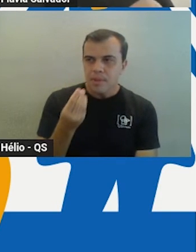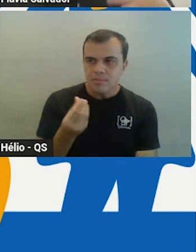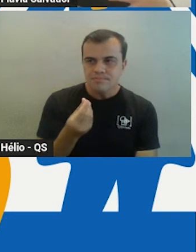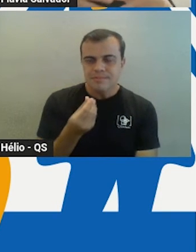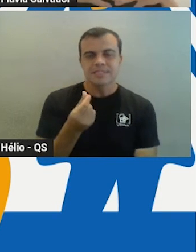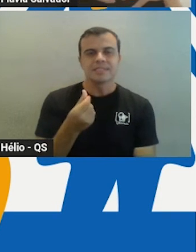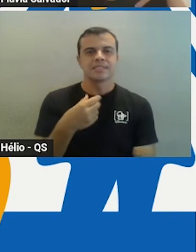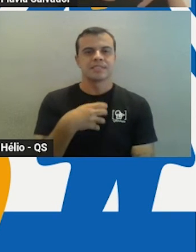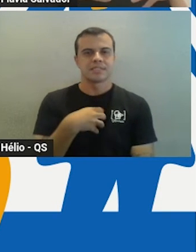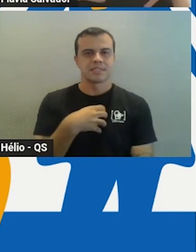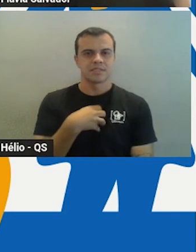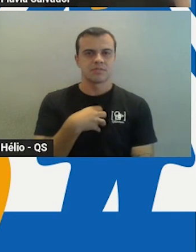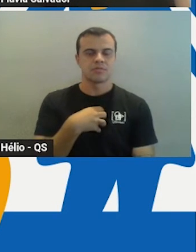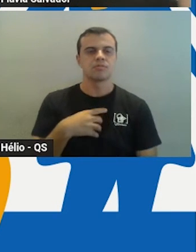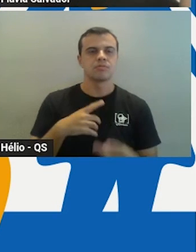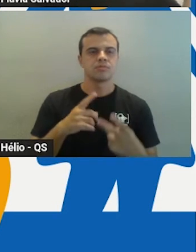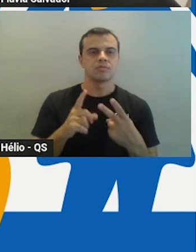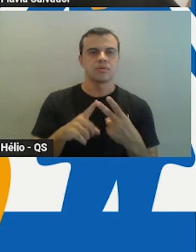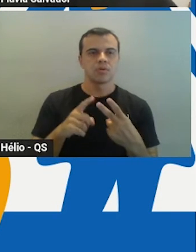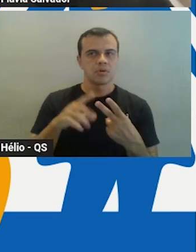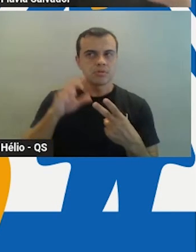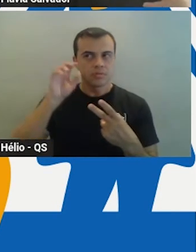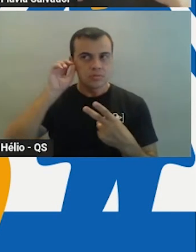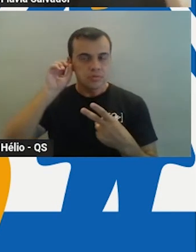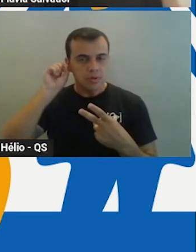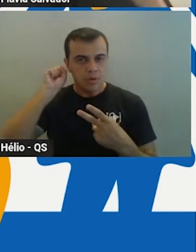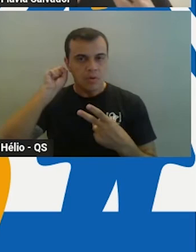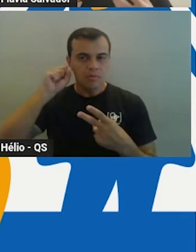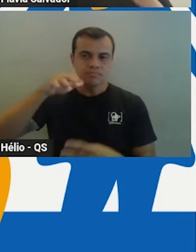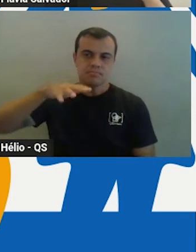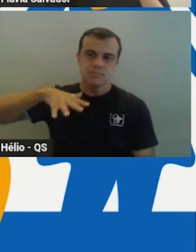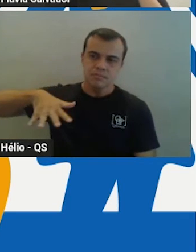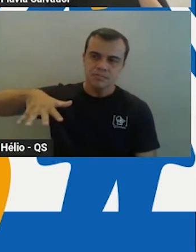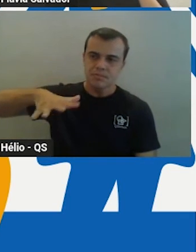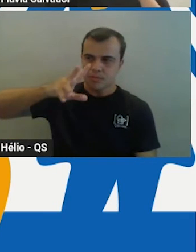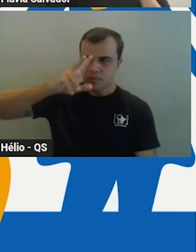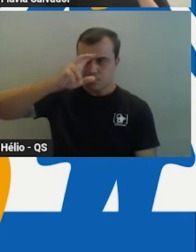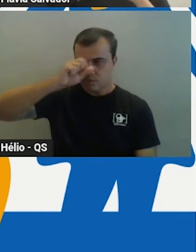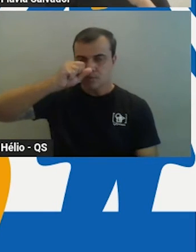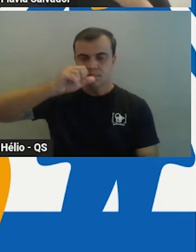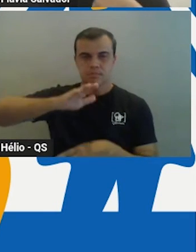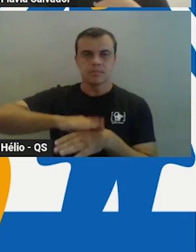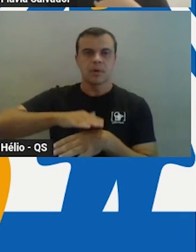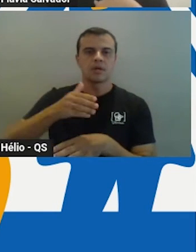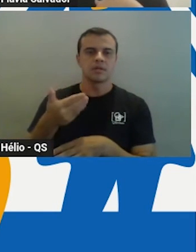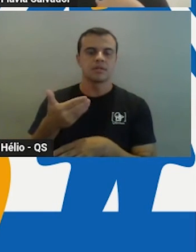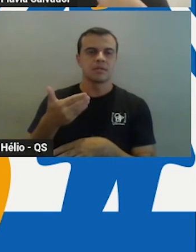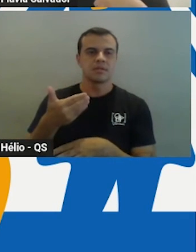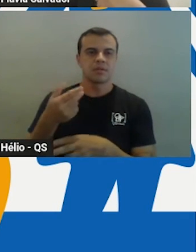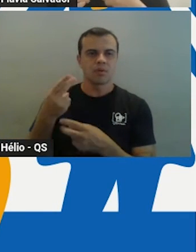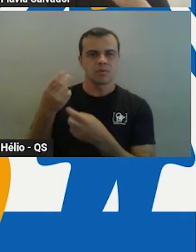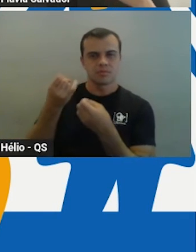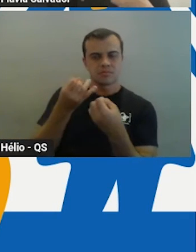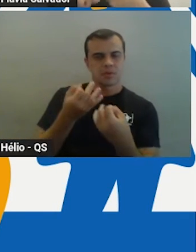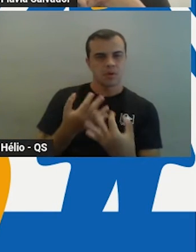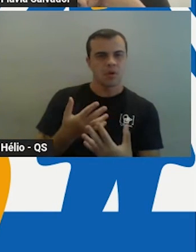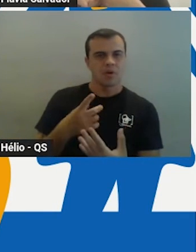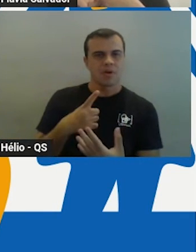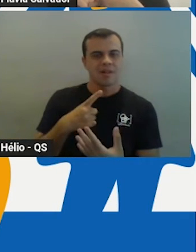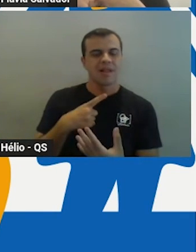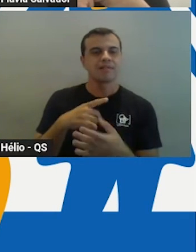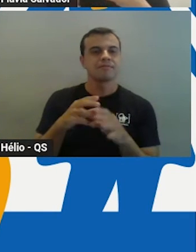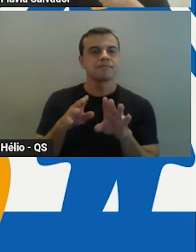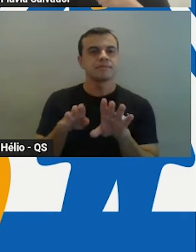intenso, sentir os sons no entorno é mais intenso, como a Bárbara tinha falado, né? E ao